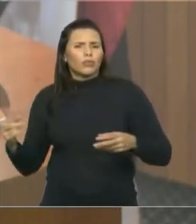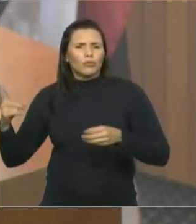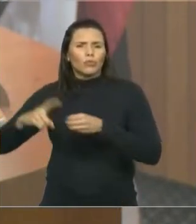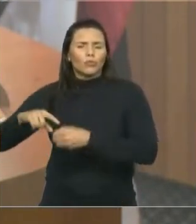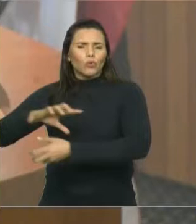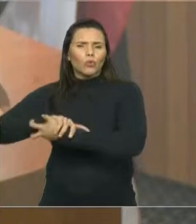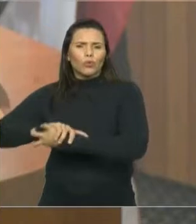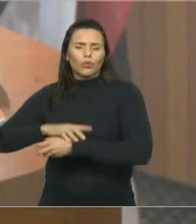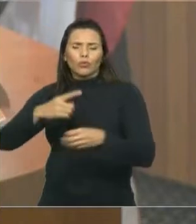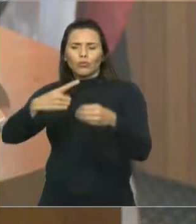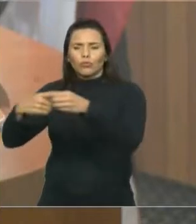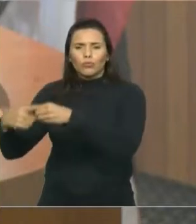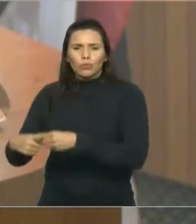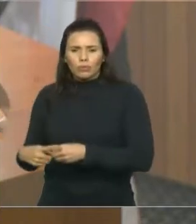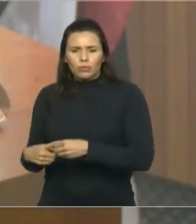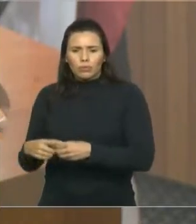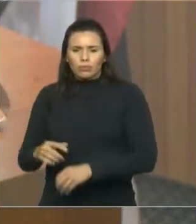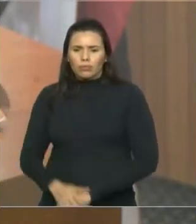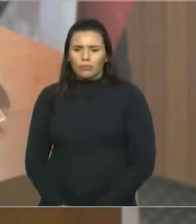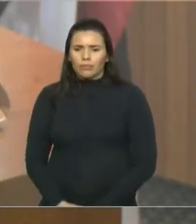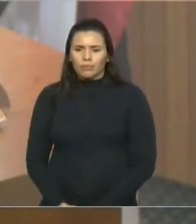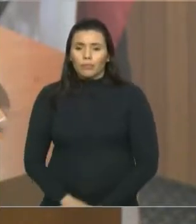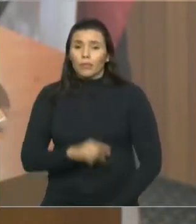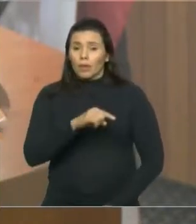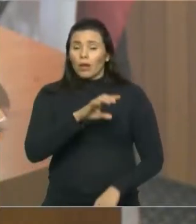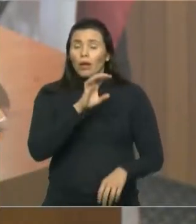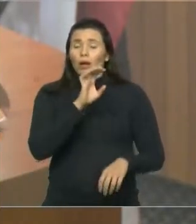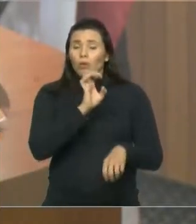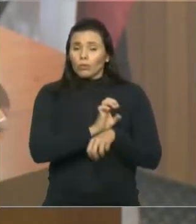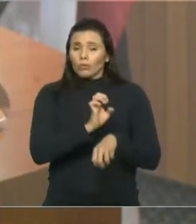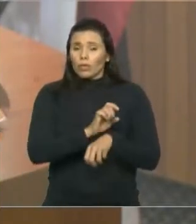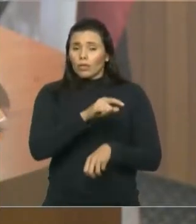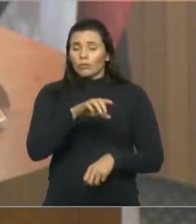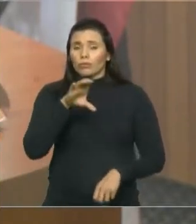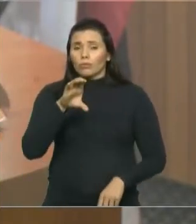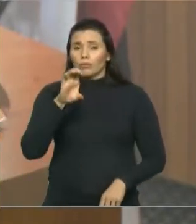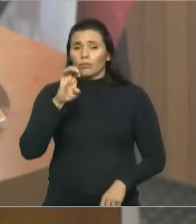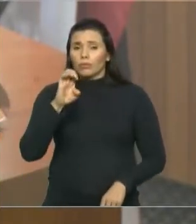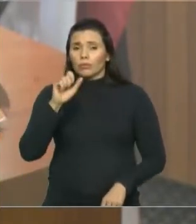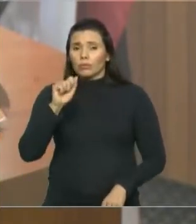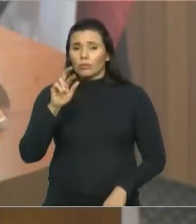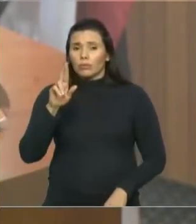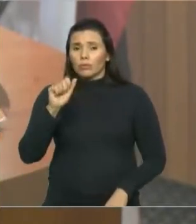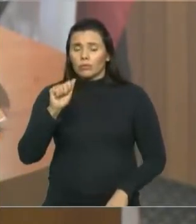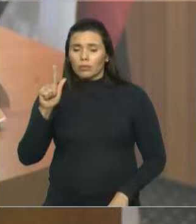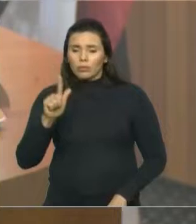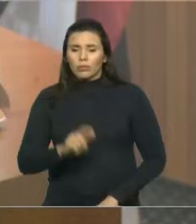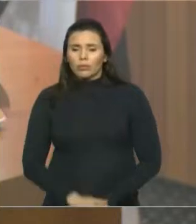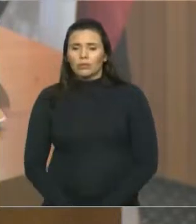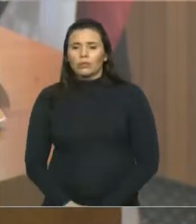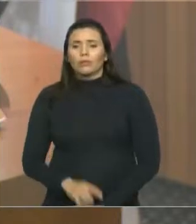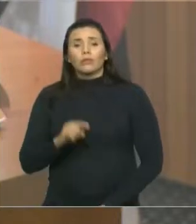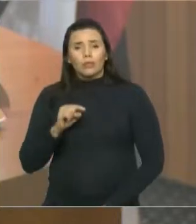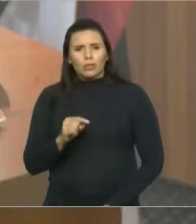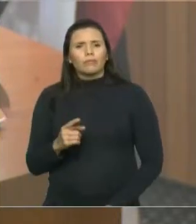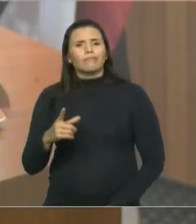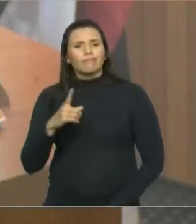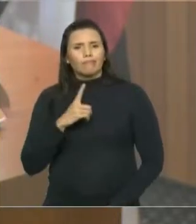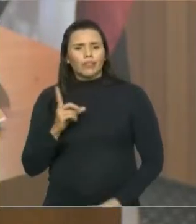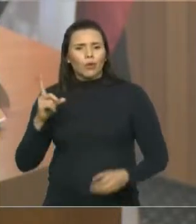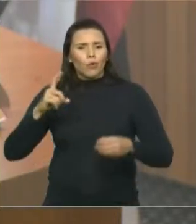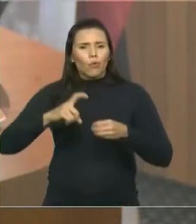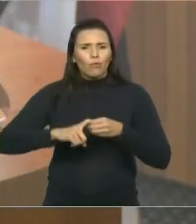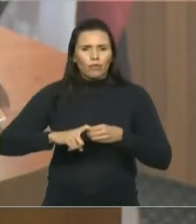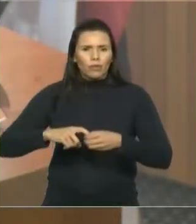essencial. O Estado, no Ceará, ele é partícipe de todos os consórcios de saúde. De modo que